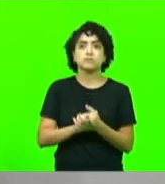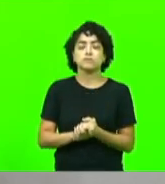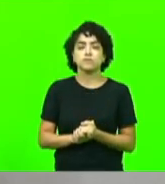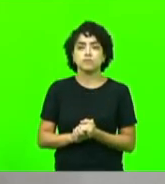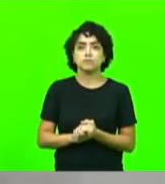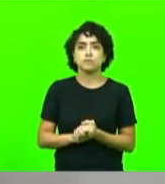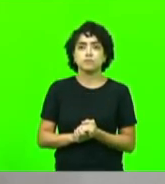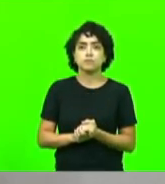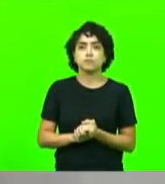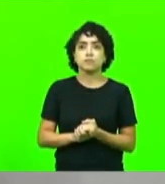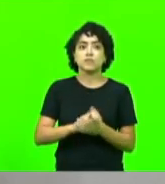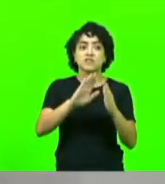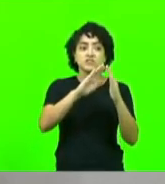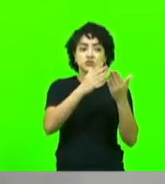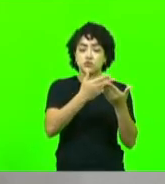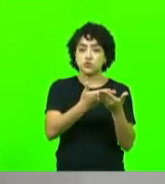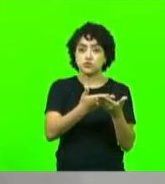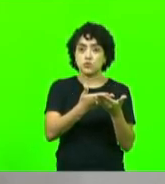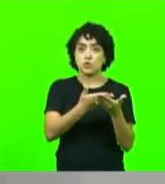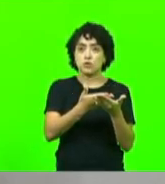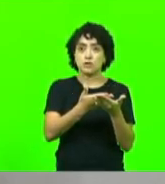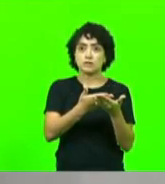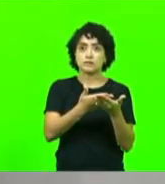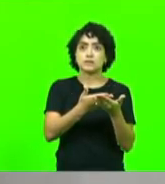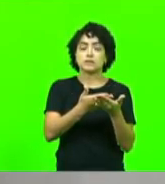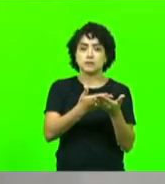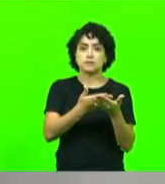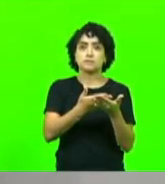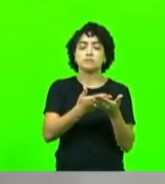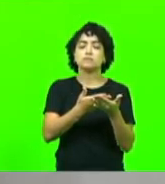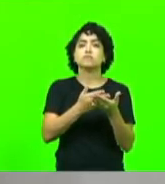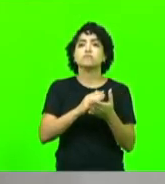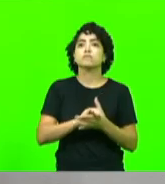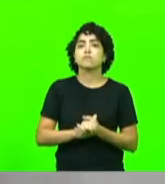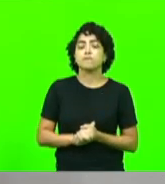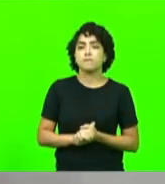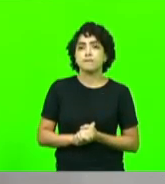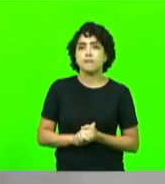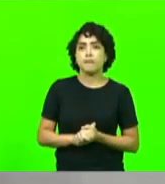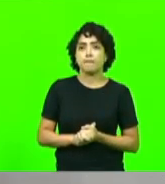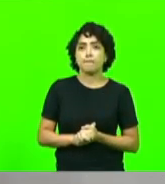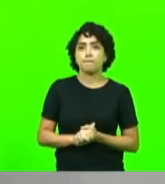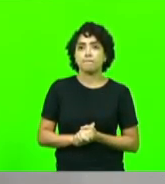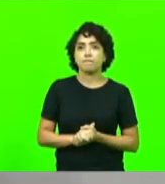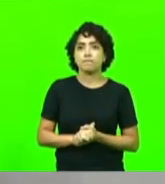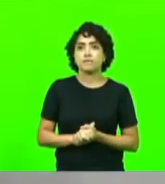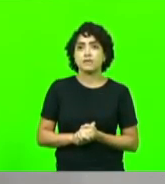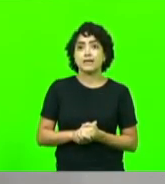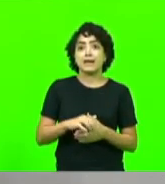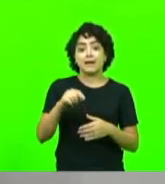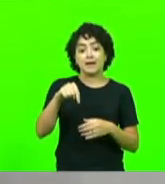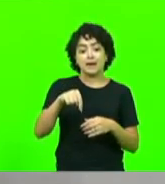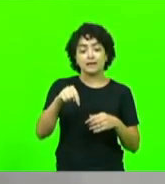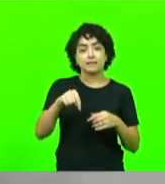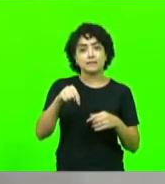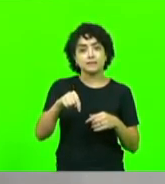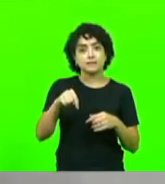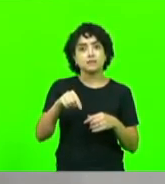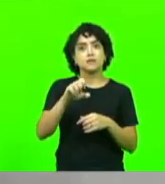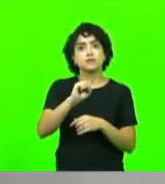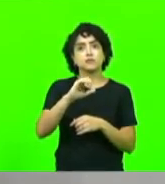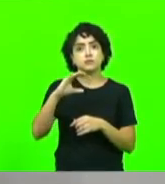de escolas, de quadras esportivas no estado de Santa Catarina. Satisfação de convidar